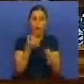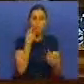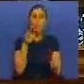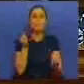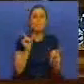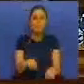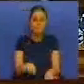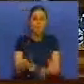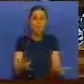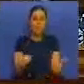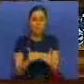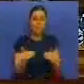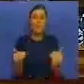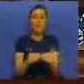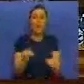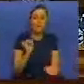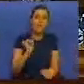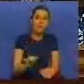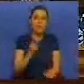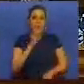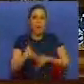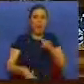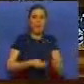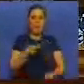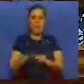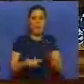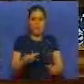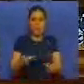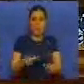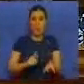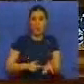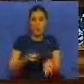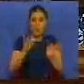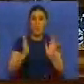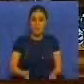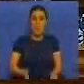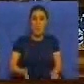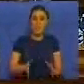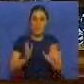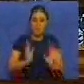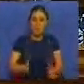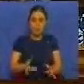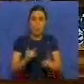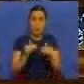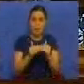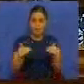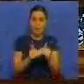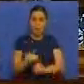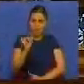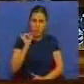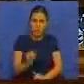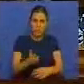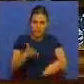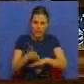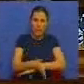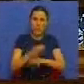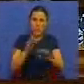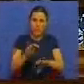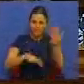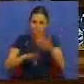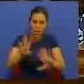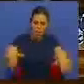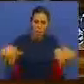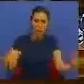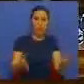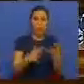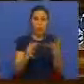vez estamos em fase de avaliação, quando aquilo que é necessário é que exista uma fase de intervenção. Em